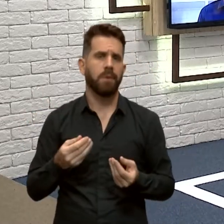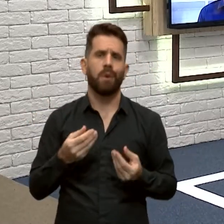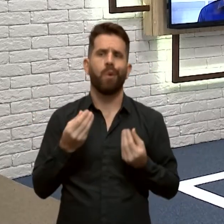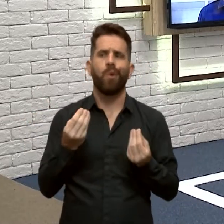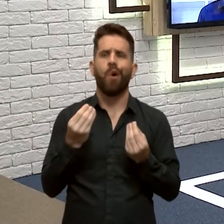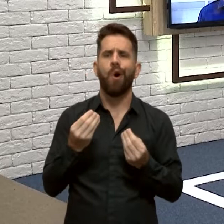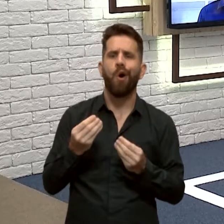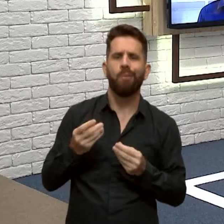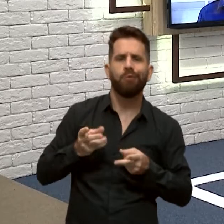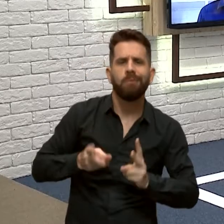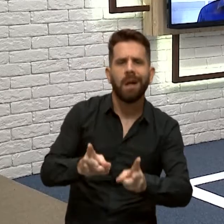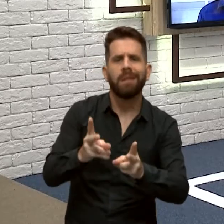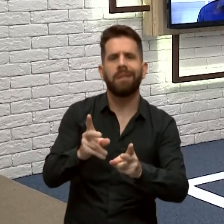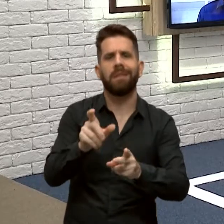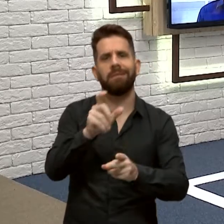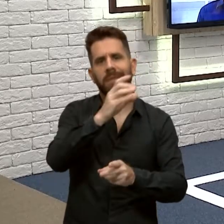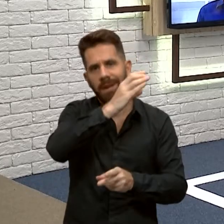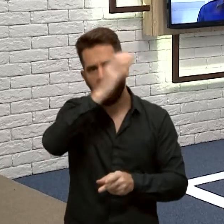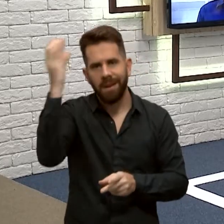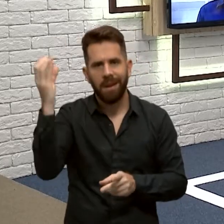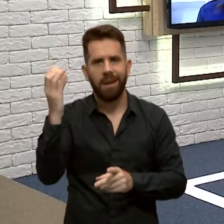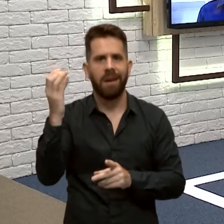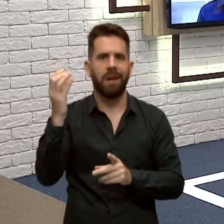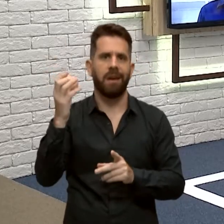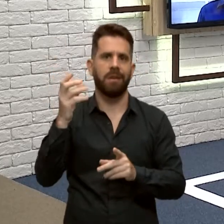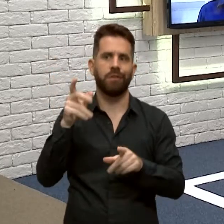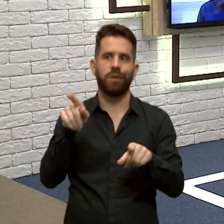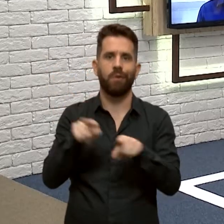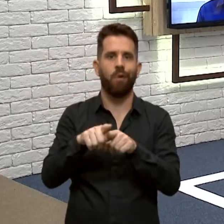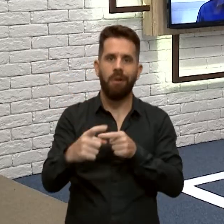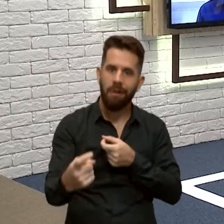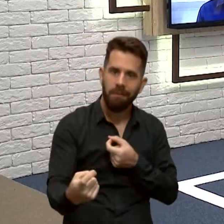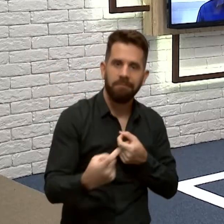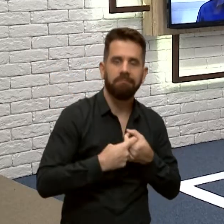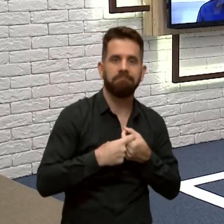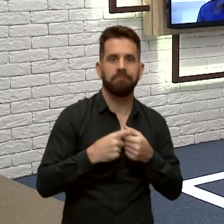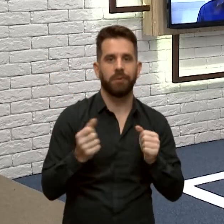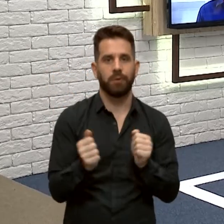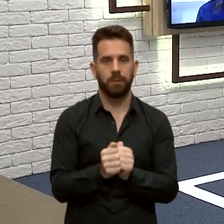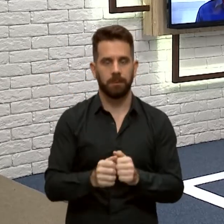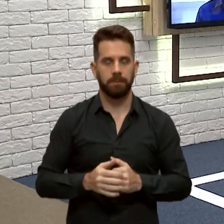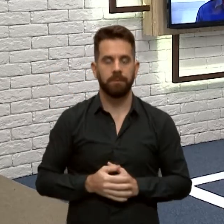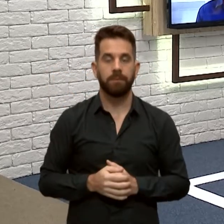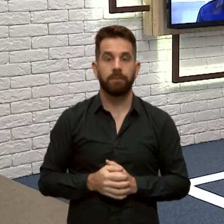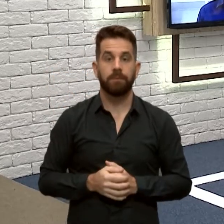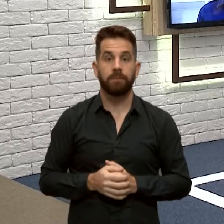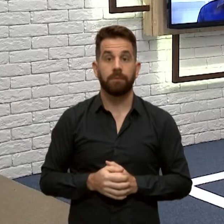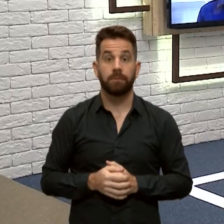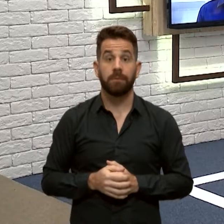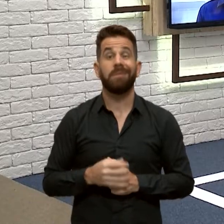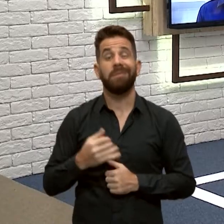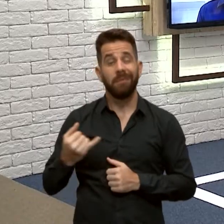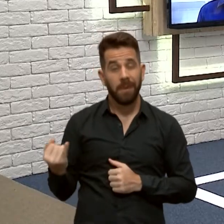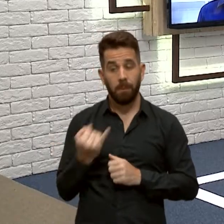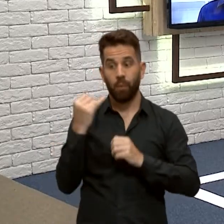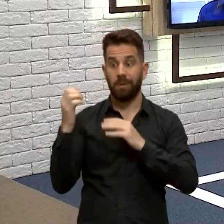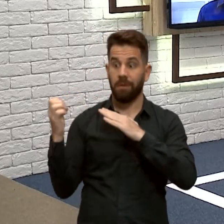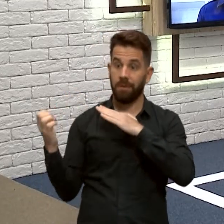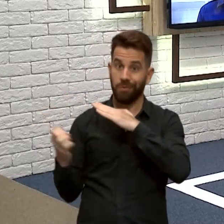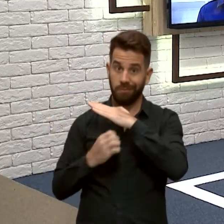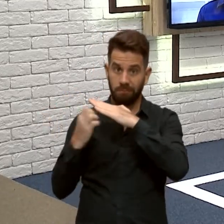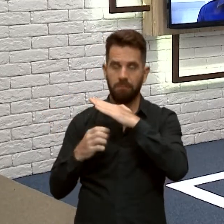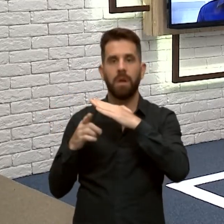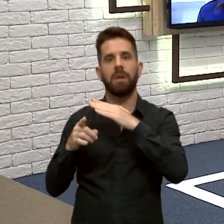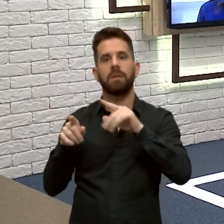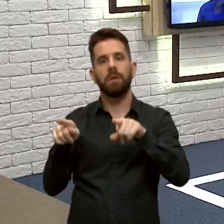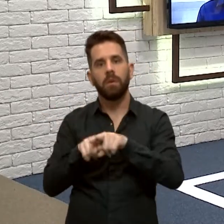aquilo, né? Mantém o cliente. É importante ela lembrar o cliente que o programa existe, lembrar o cliente